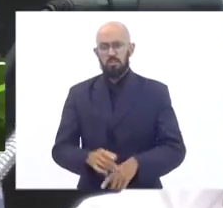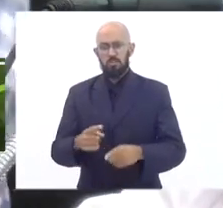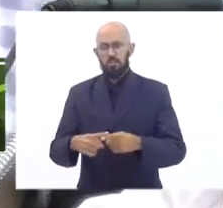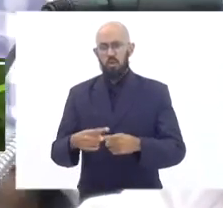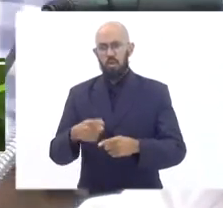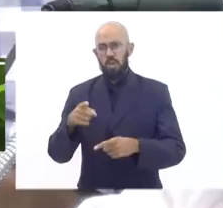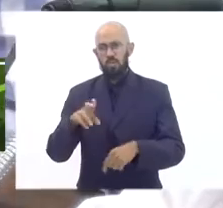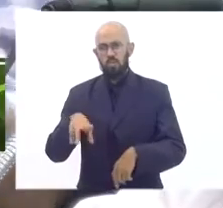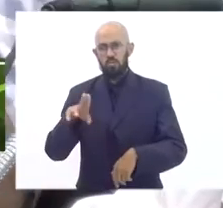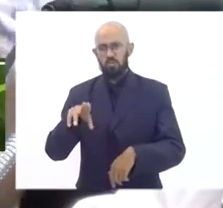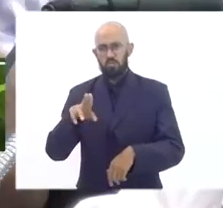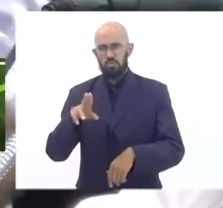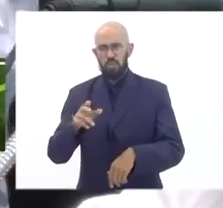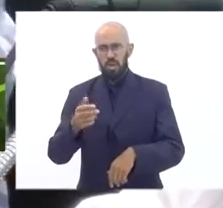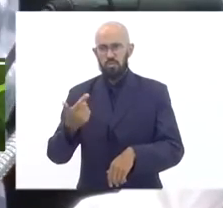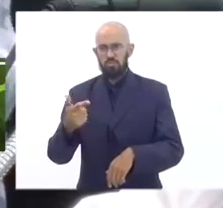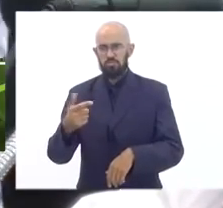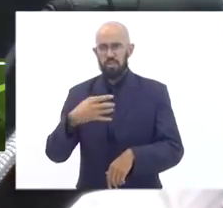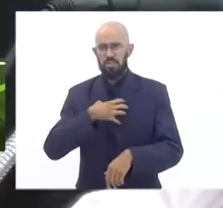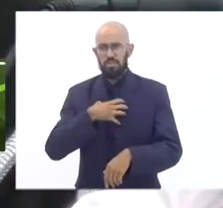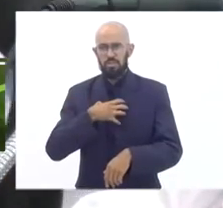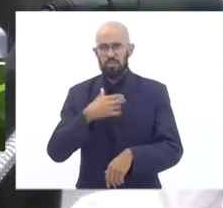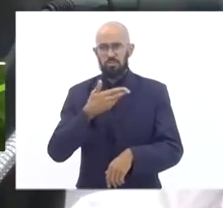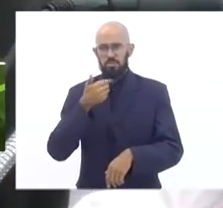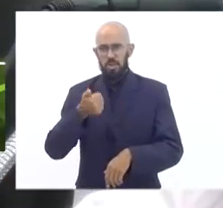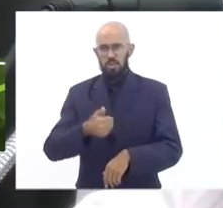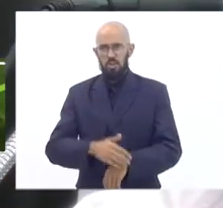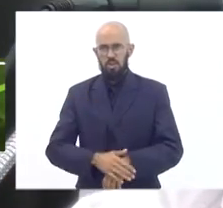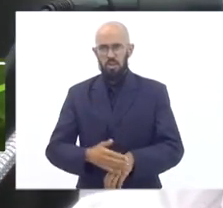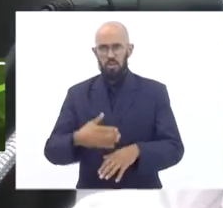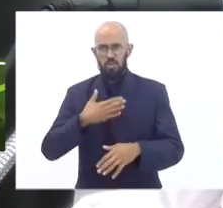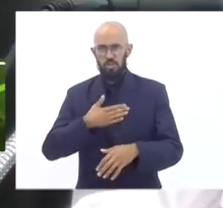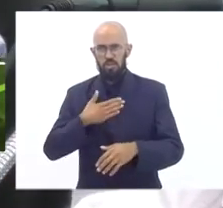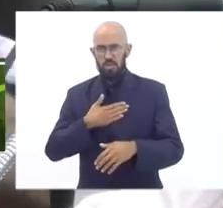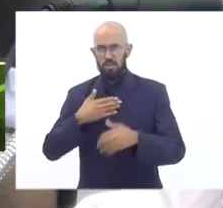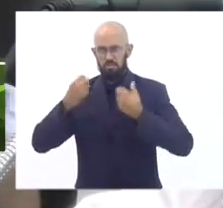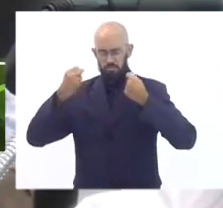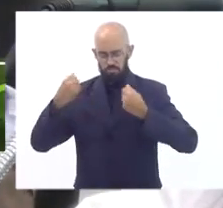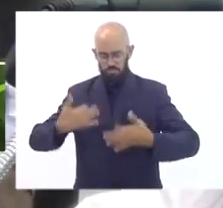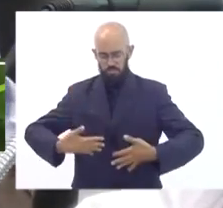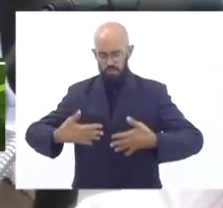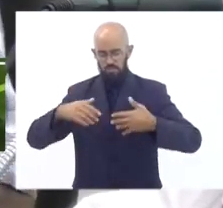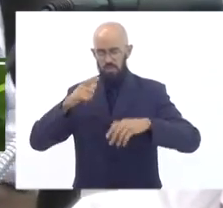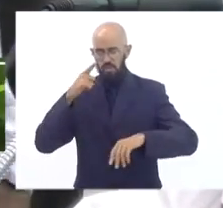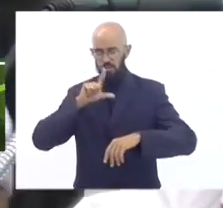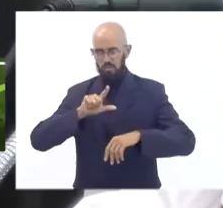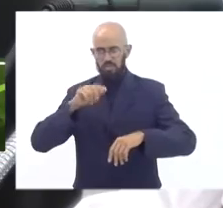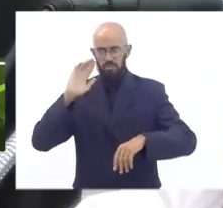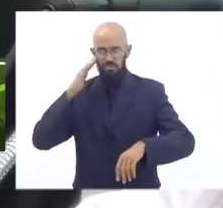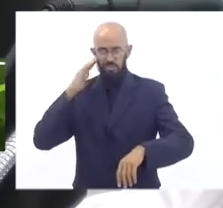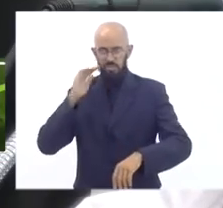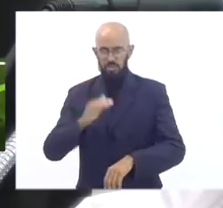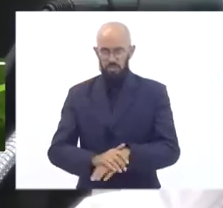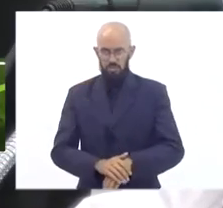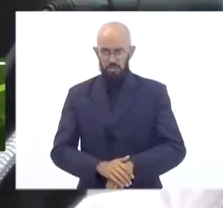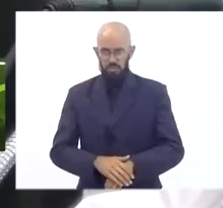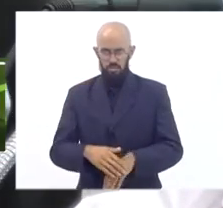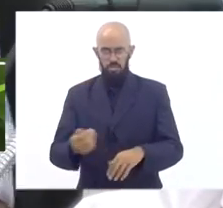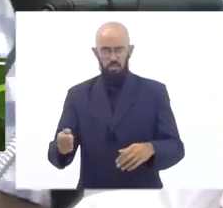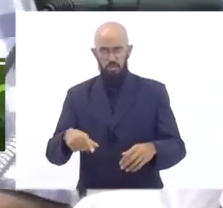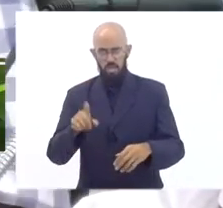ponta... É isso que eu gostaria que me explicasse para eu ficar convencido. Eu gostaria